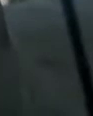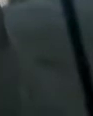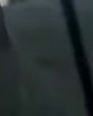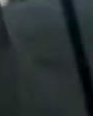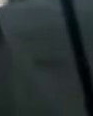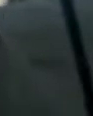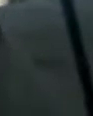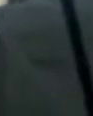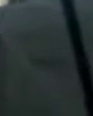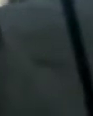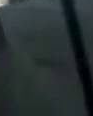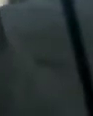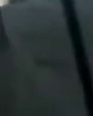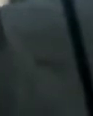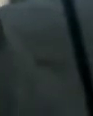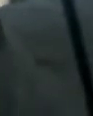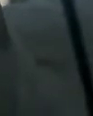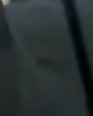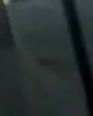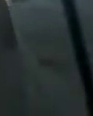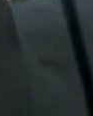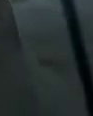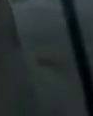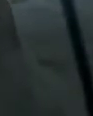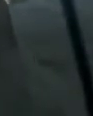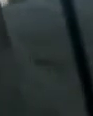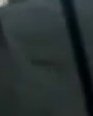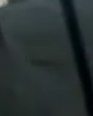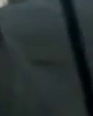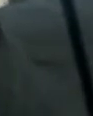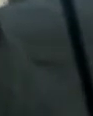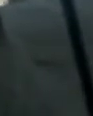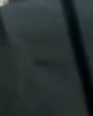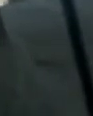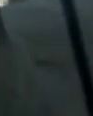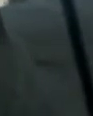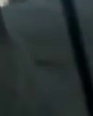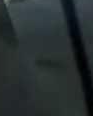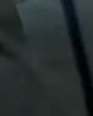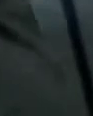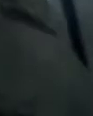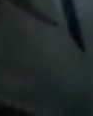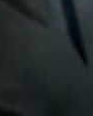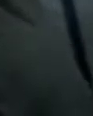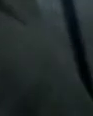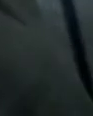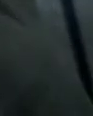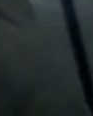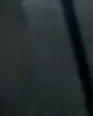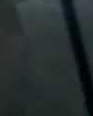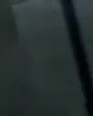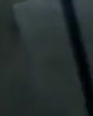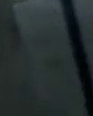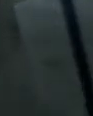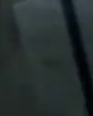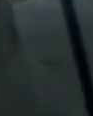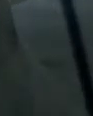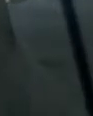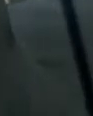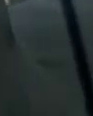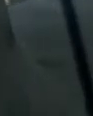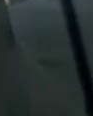né, preenchidas essas vagas que estão realmente ausentes, que estão sem o profissional, como também a